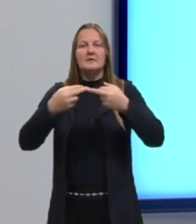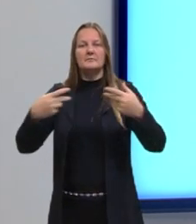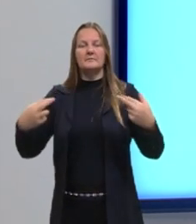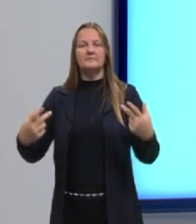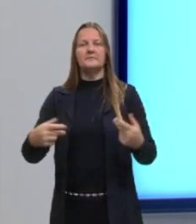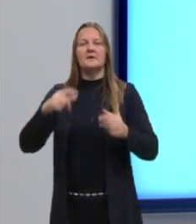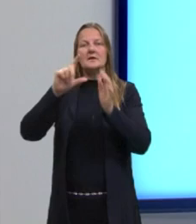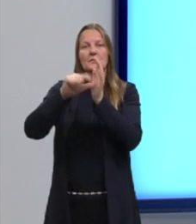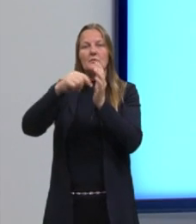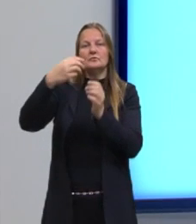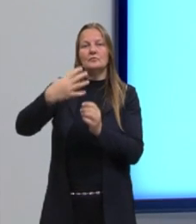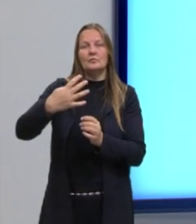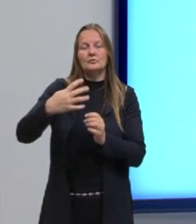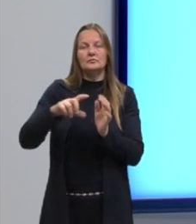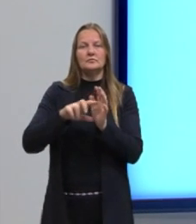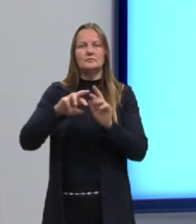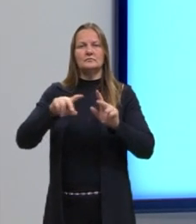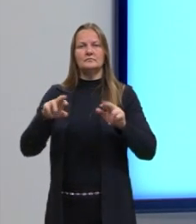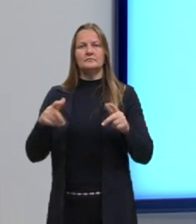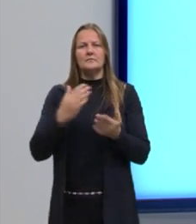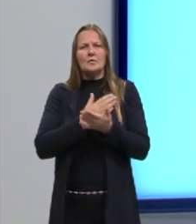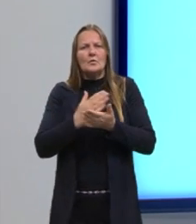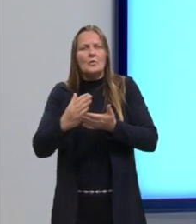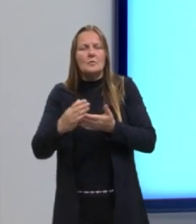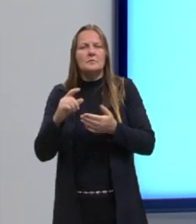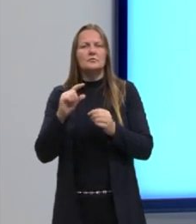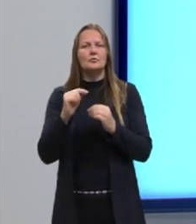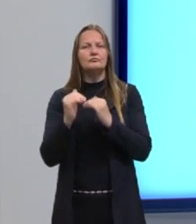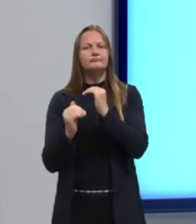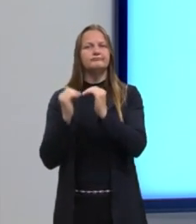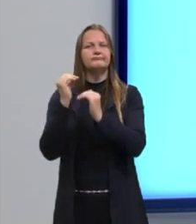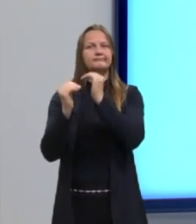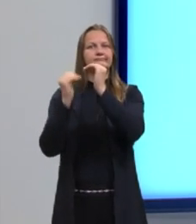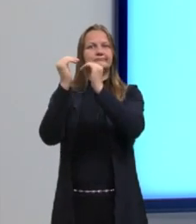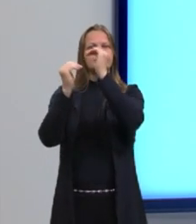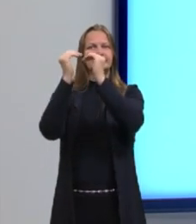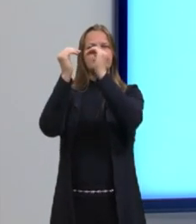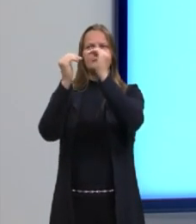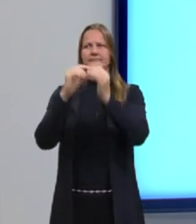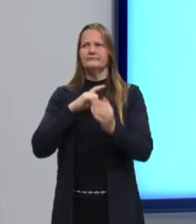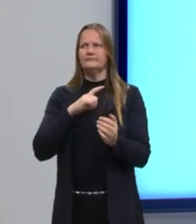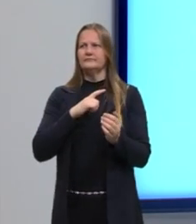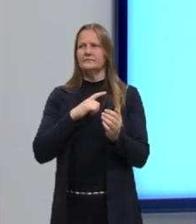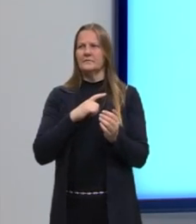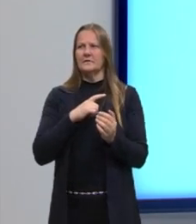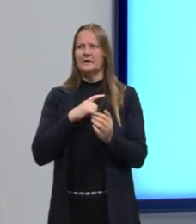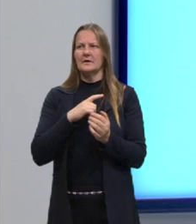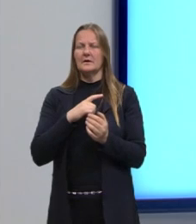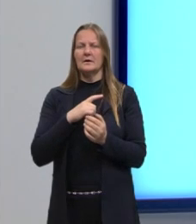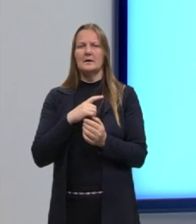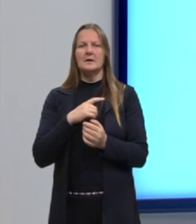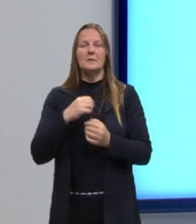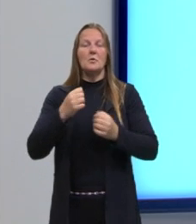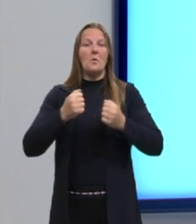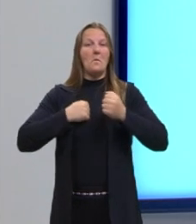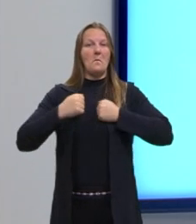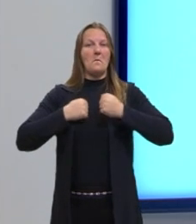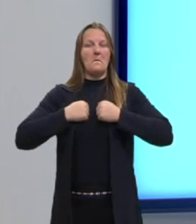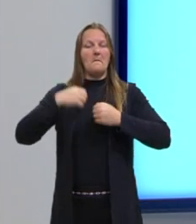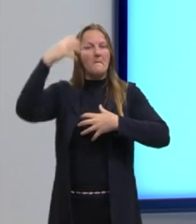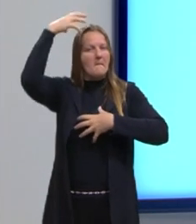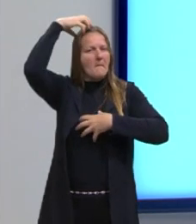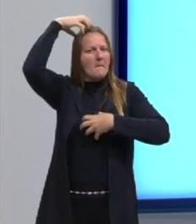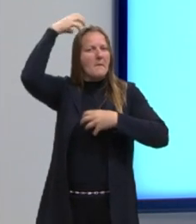começou então a se a evoluir né os primatas por exemplo E aí